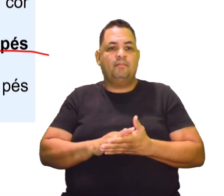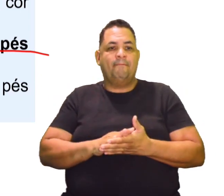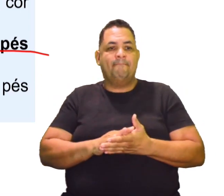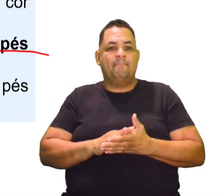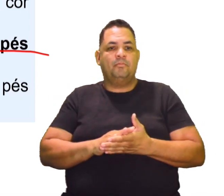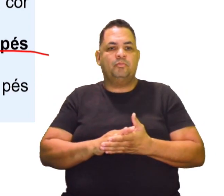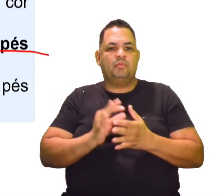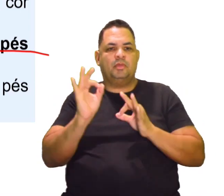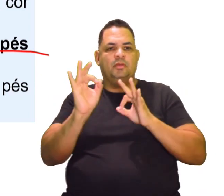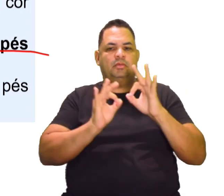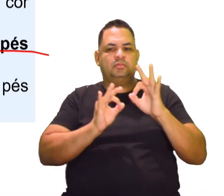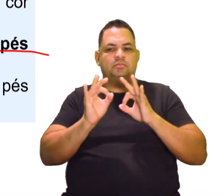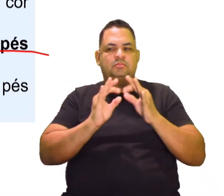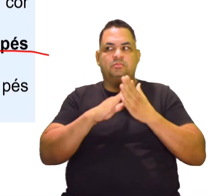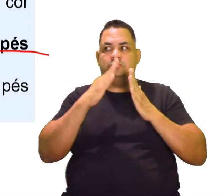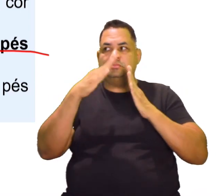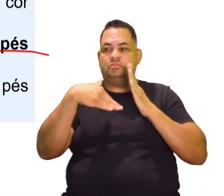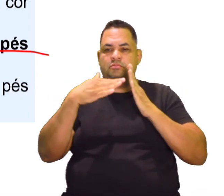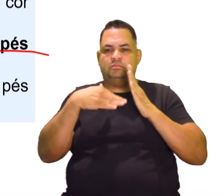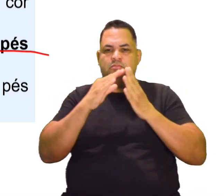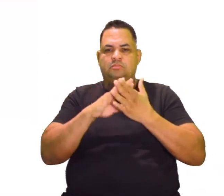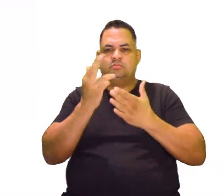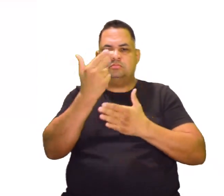Da forma que eles pintavam, desenhavam.